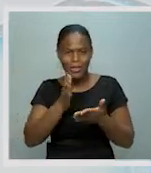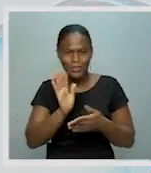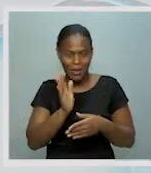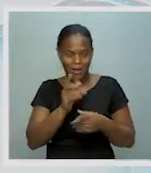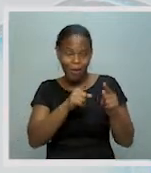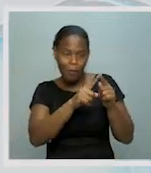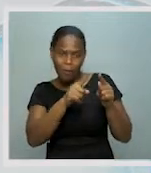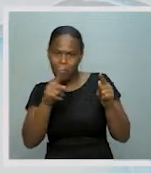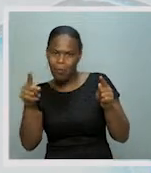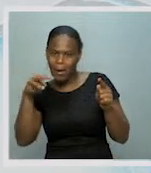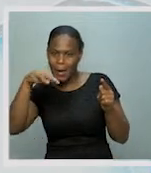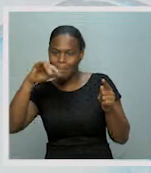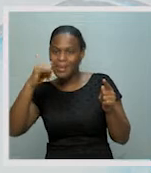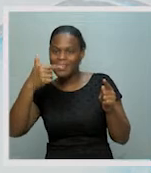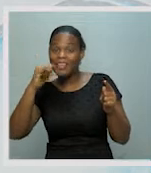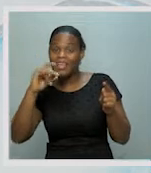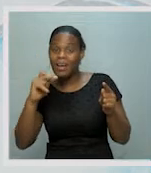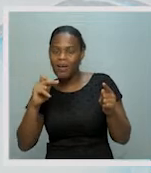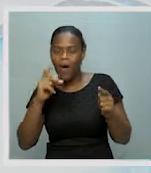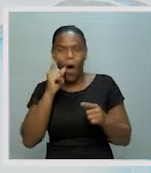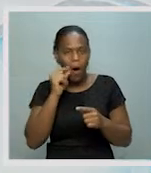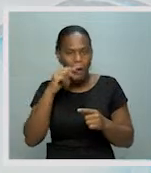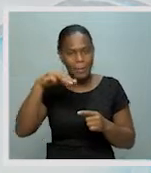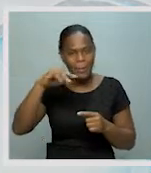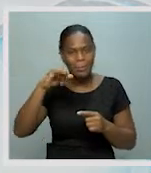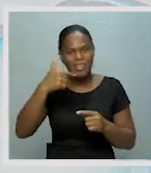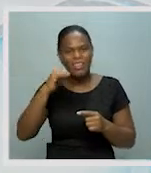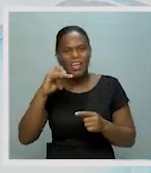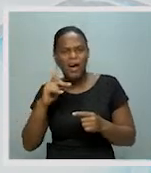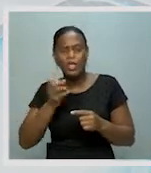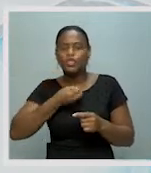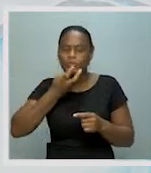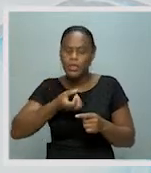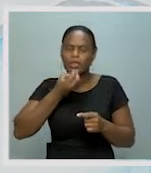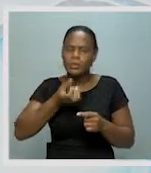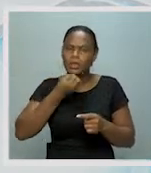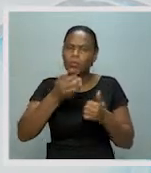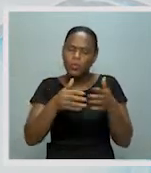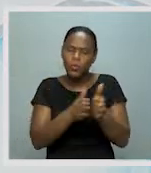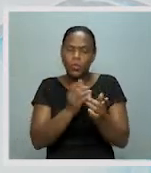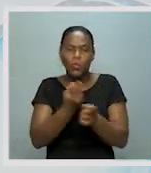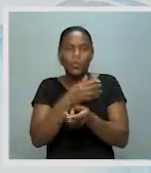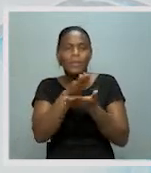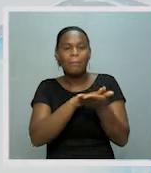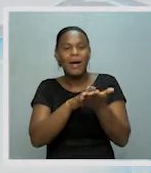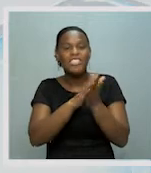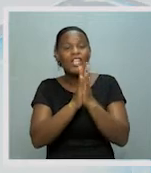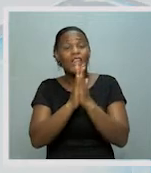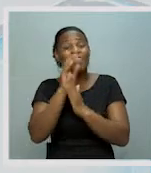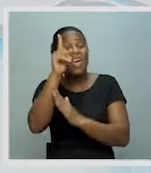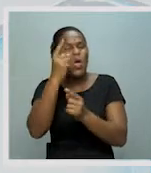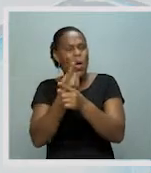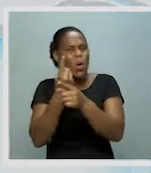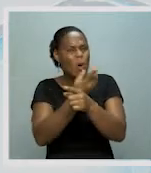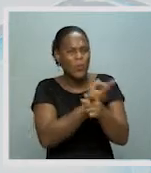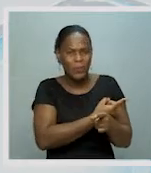mítica e viram que o homem mítico dava explicação a tudo que existe com base em quê? Com base em